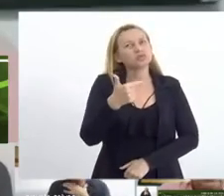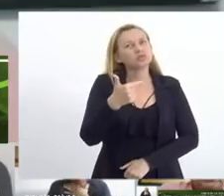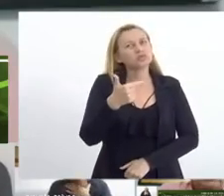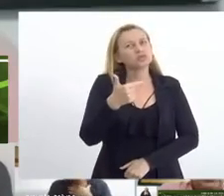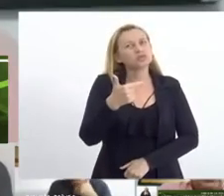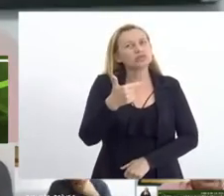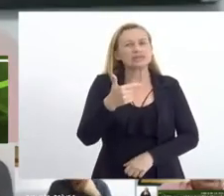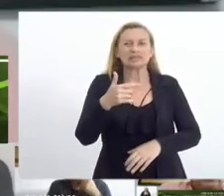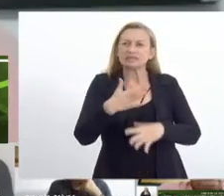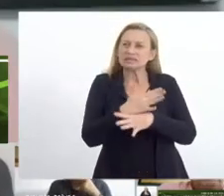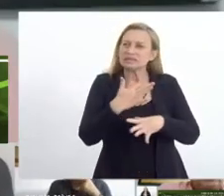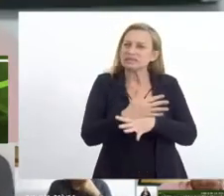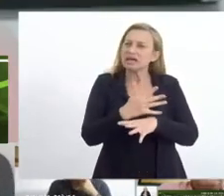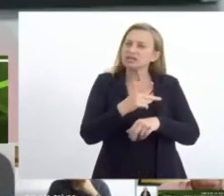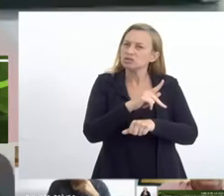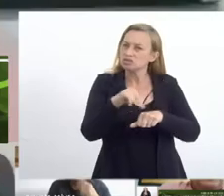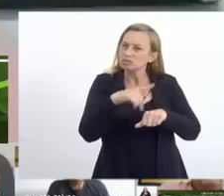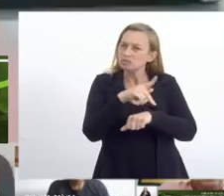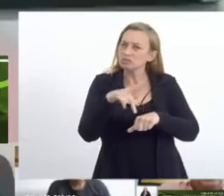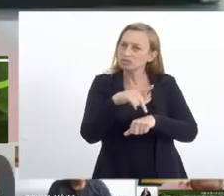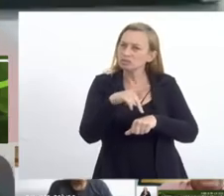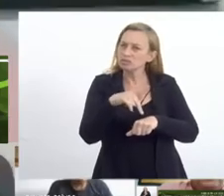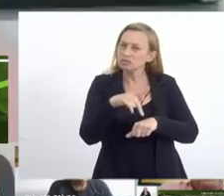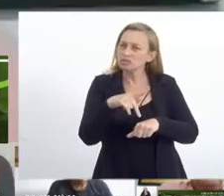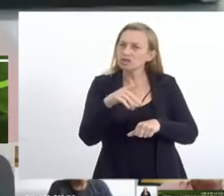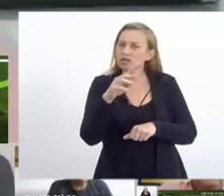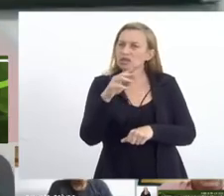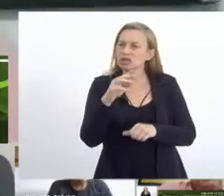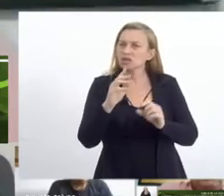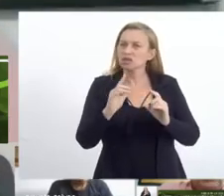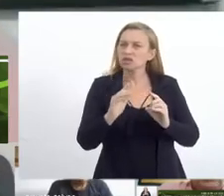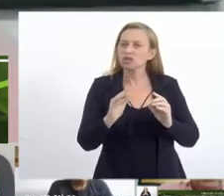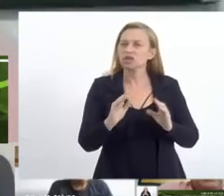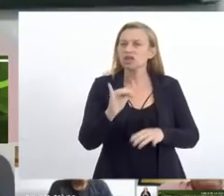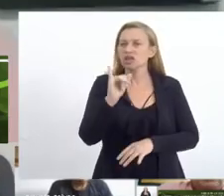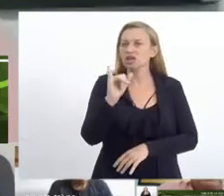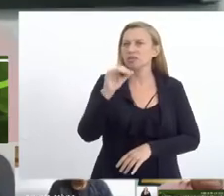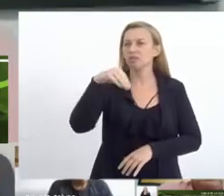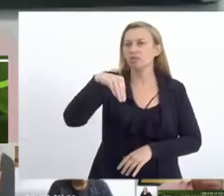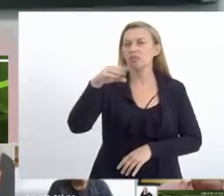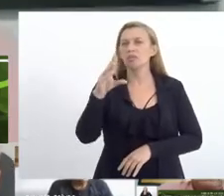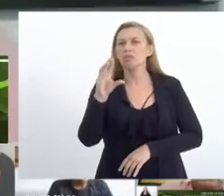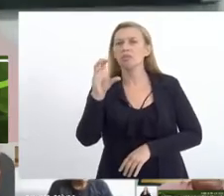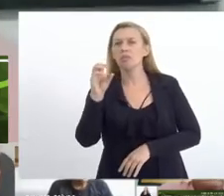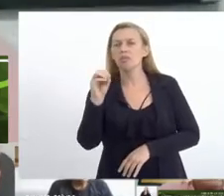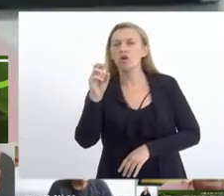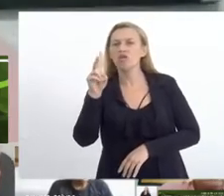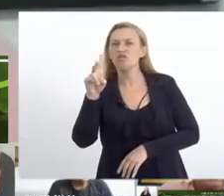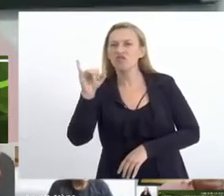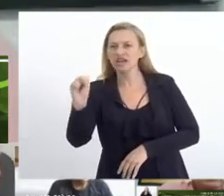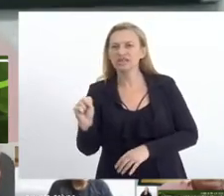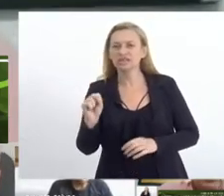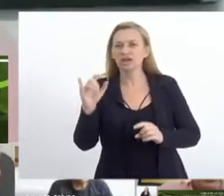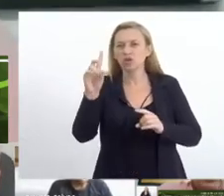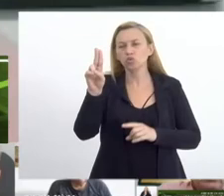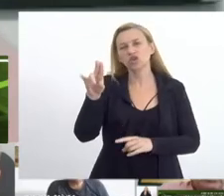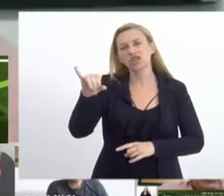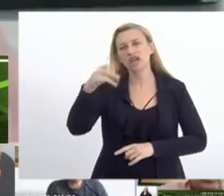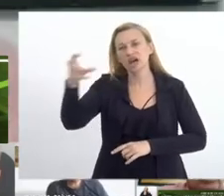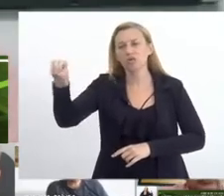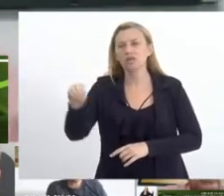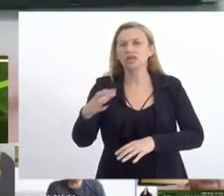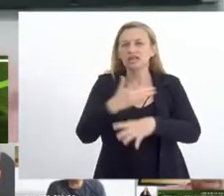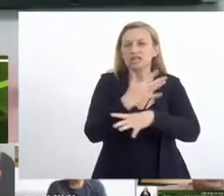no país com imóveis da União, né? Então, nós temos aqui na cidade do Rio, né,